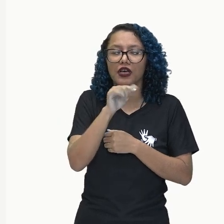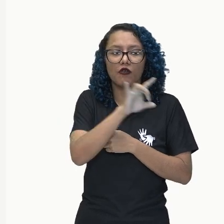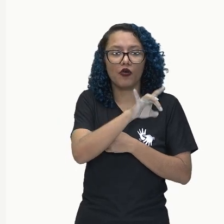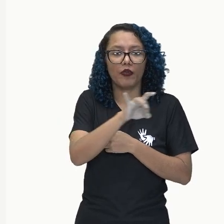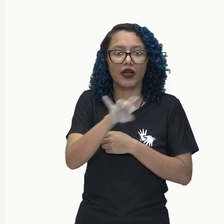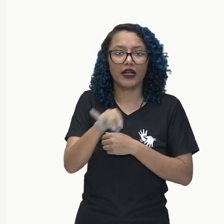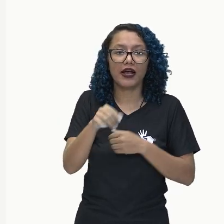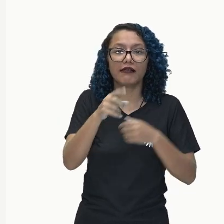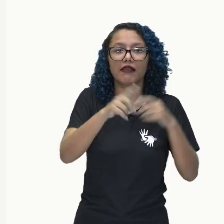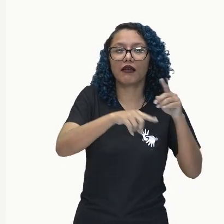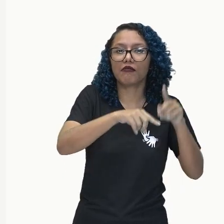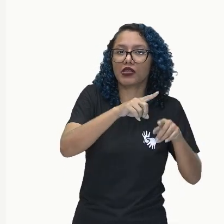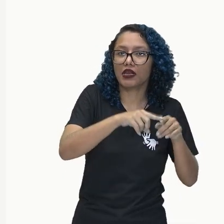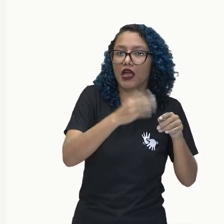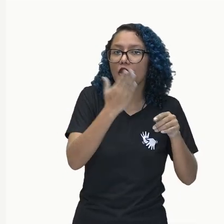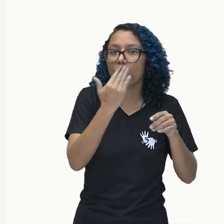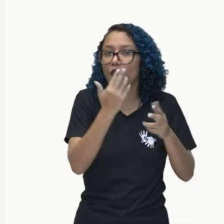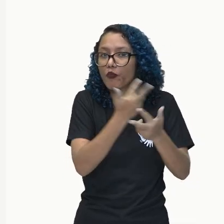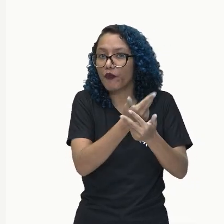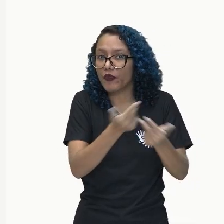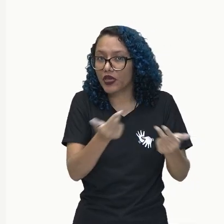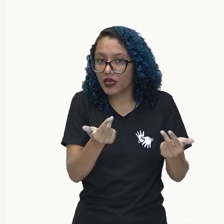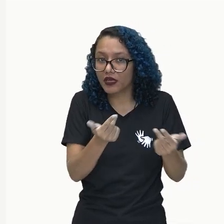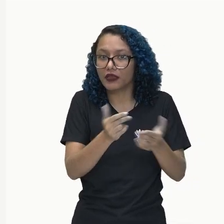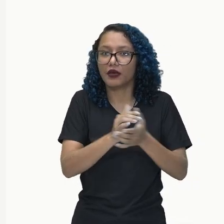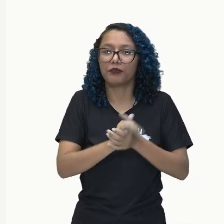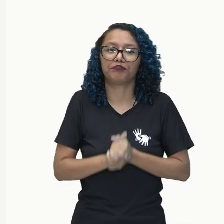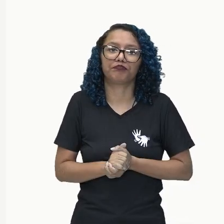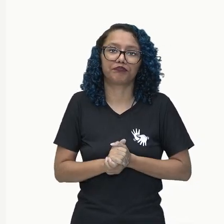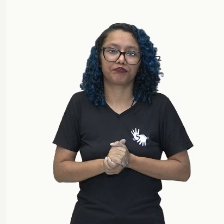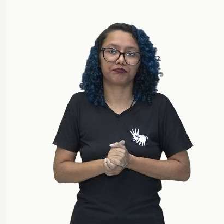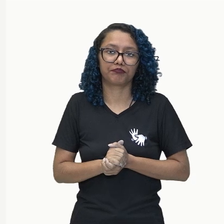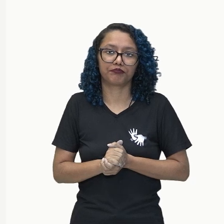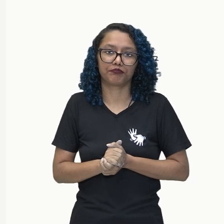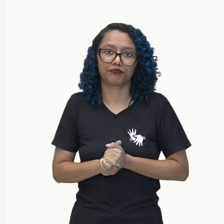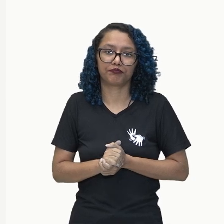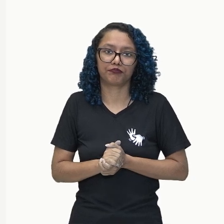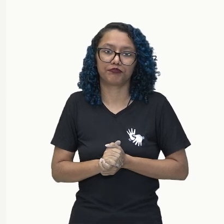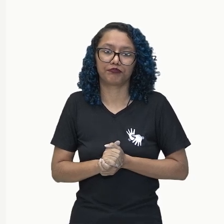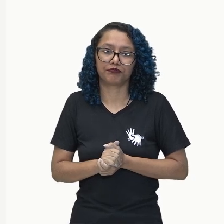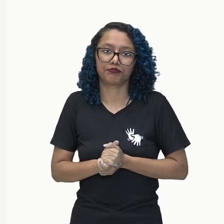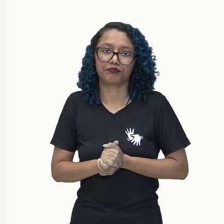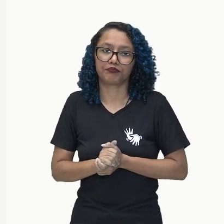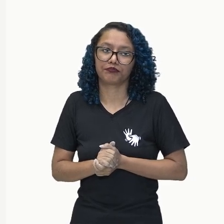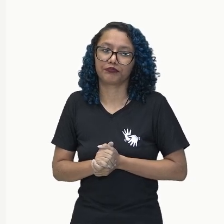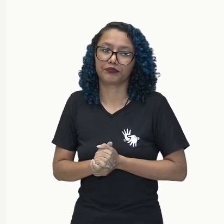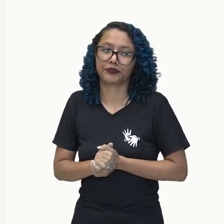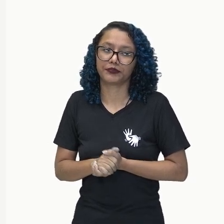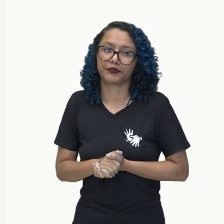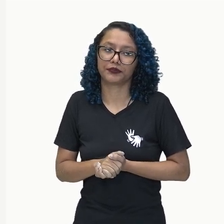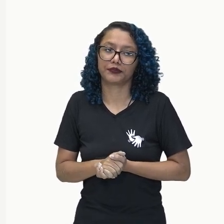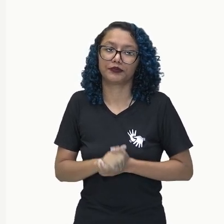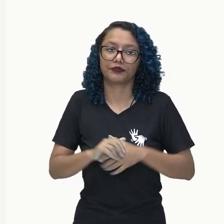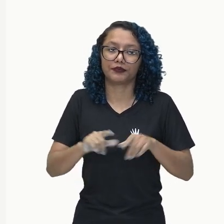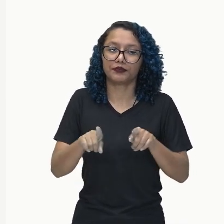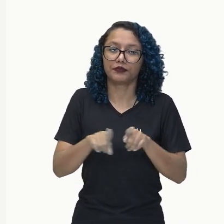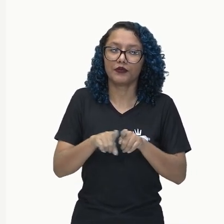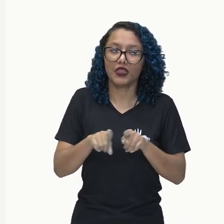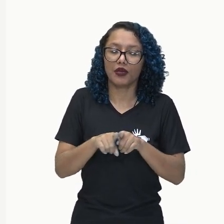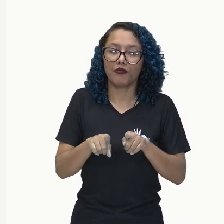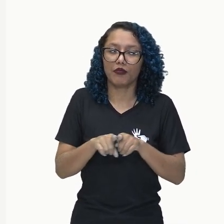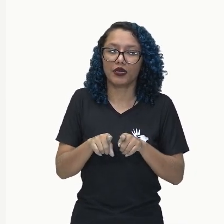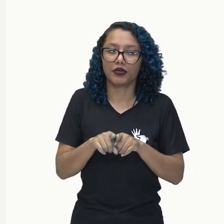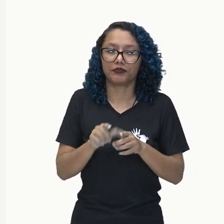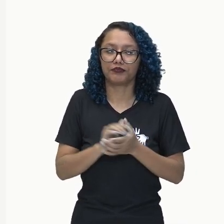né? Ilustrativo sobre o consumo de água em diferentes setores, que são os infográficos. Vai trazer também ali